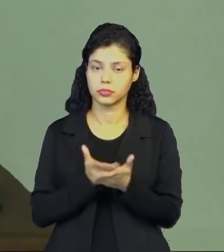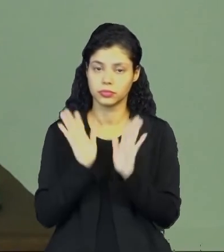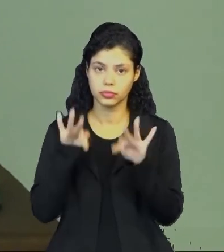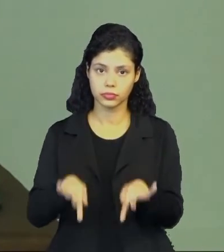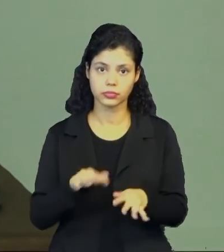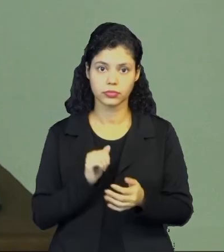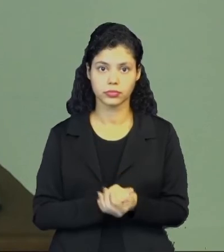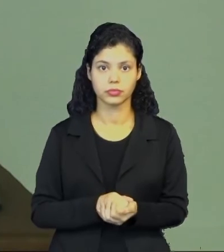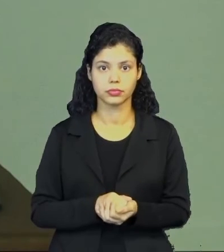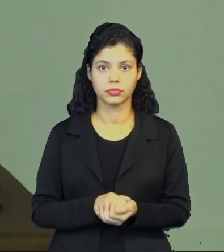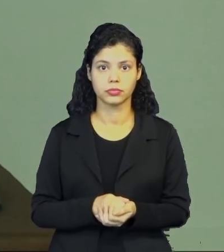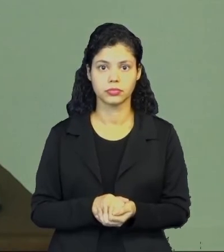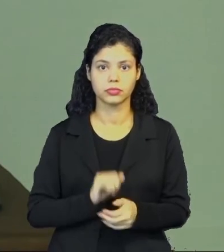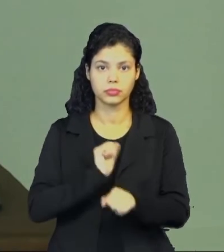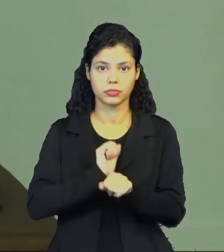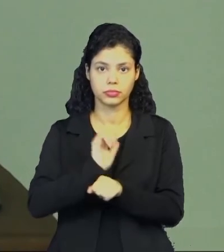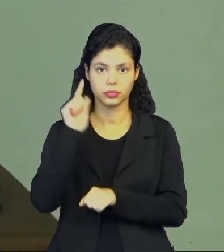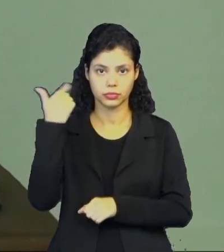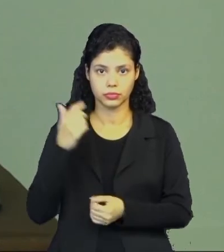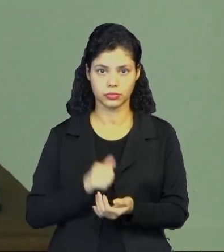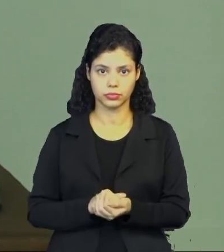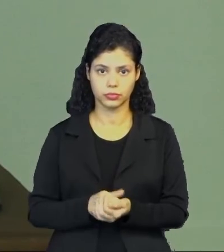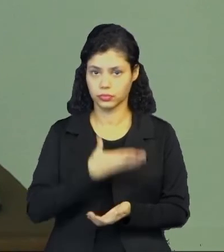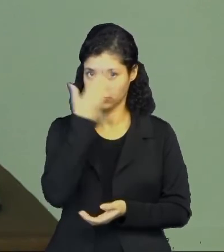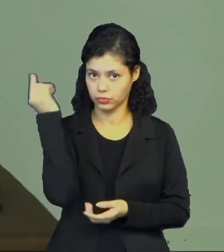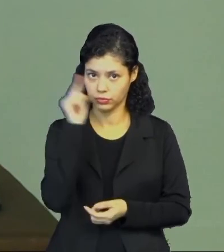fica por aqui, tá? Eu te aguardo na próxima aula.